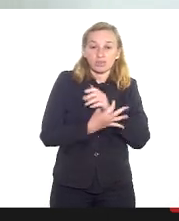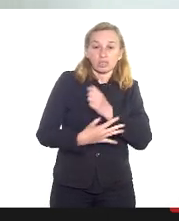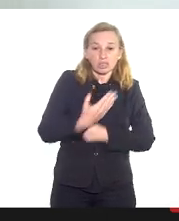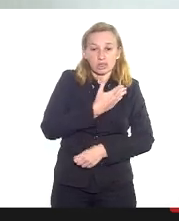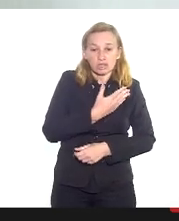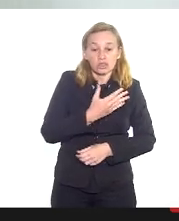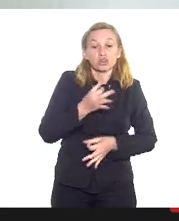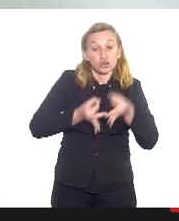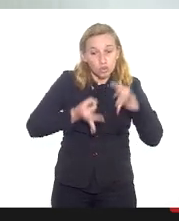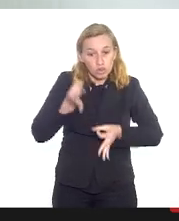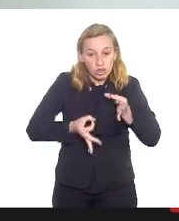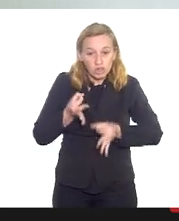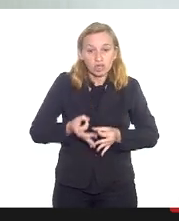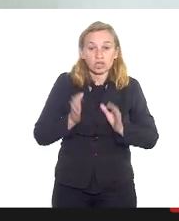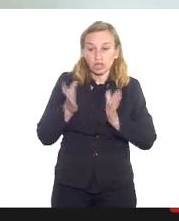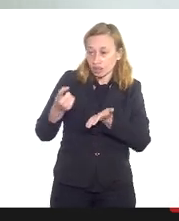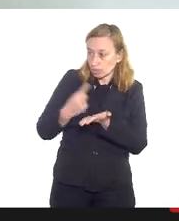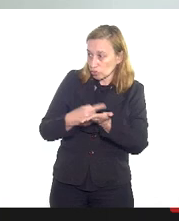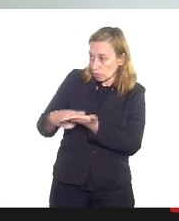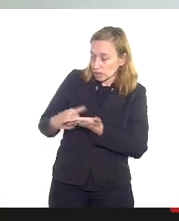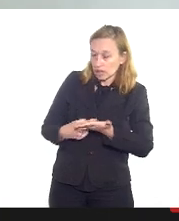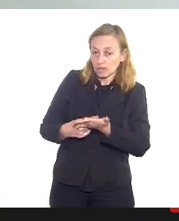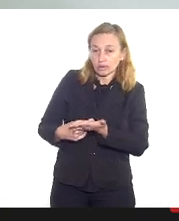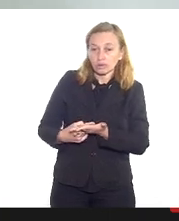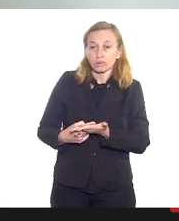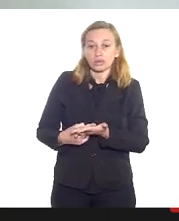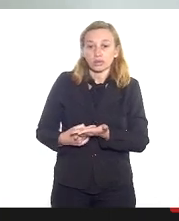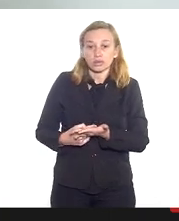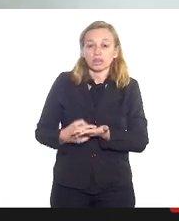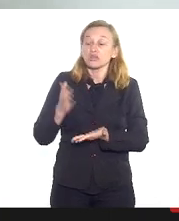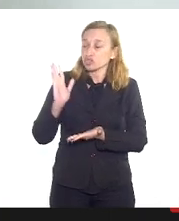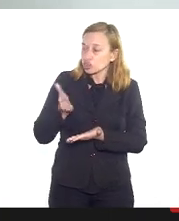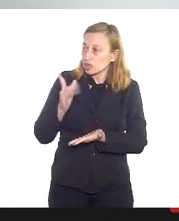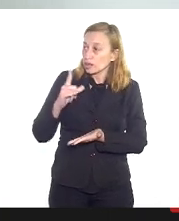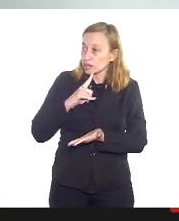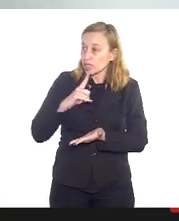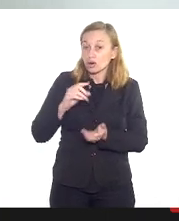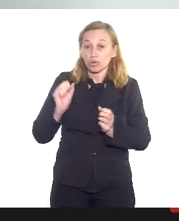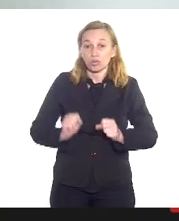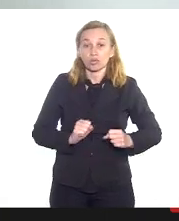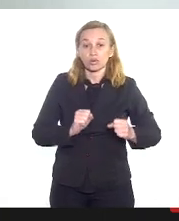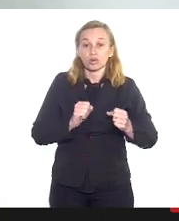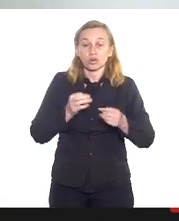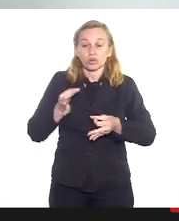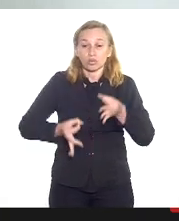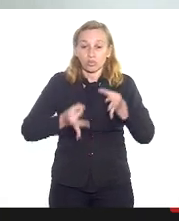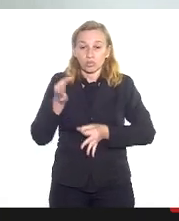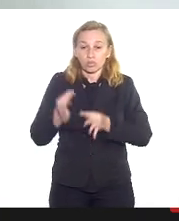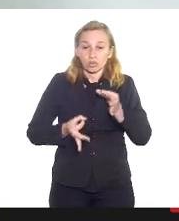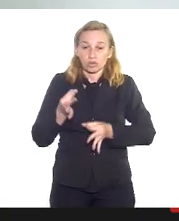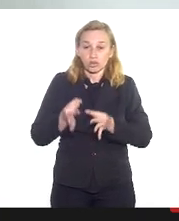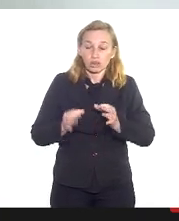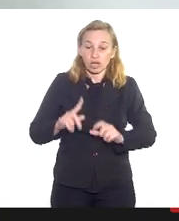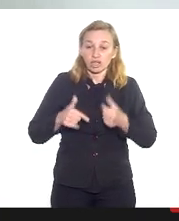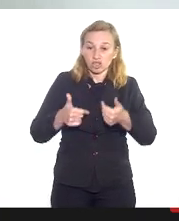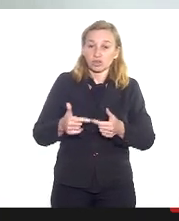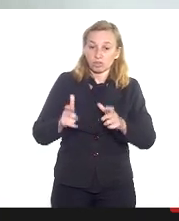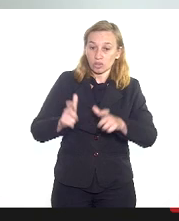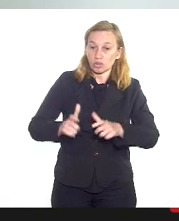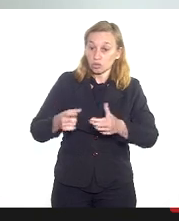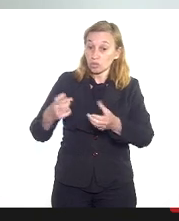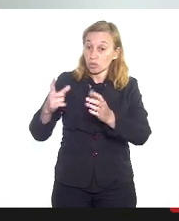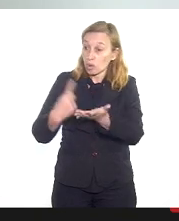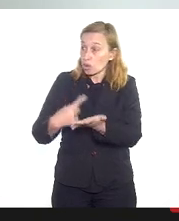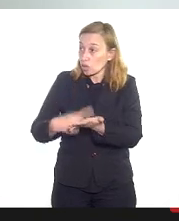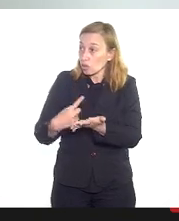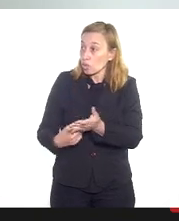seja, as questões já estão judicializadas, já existe o poder judiciário ali atuando sobre aquilo, um acordo dentro